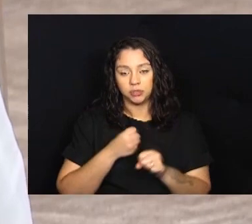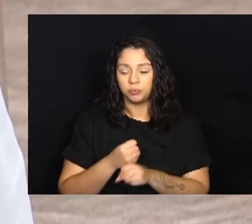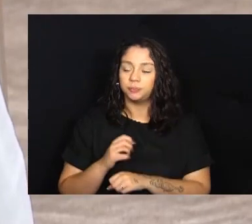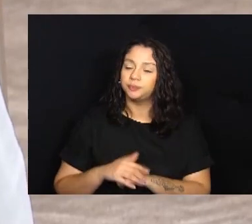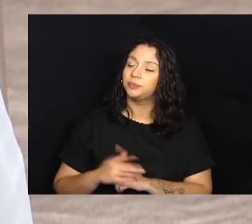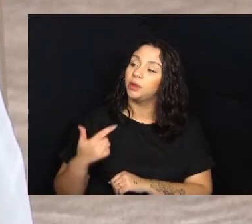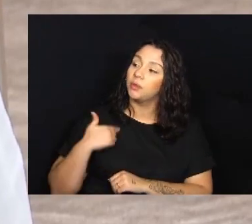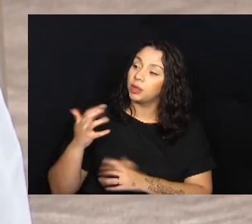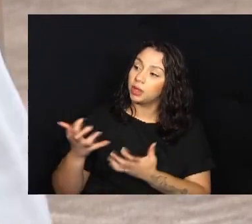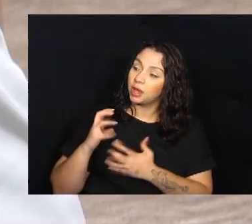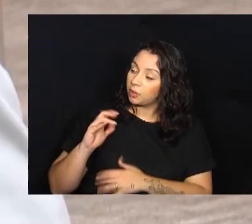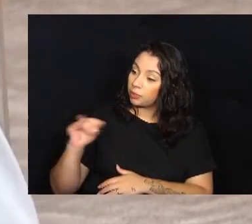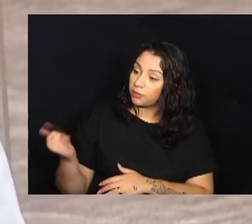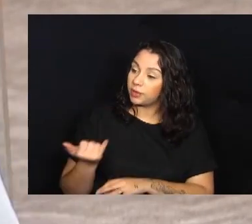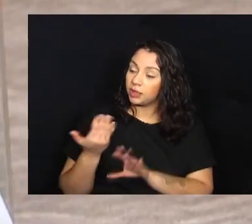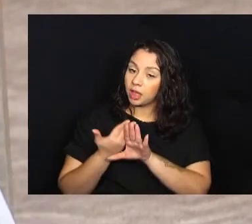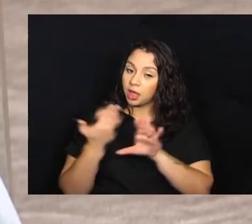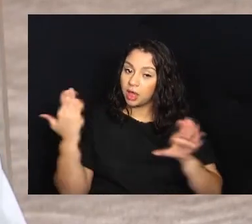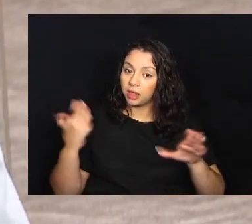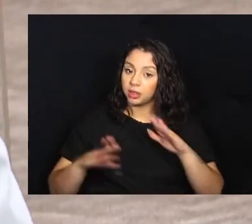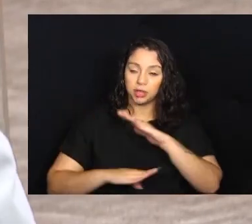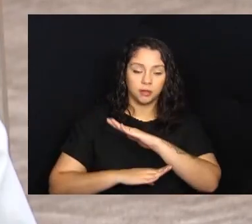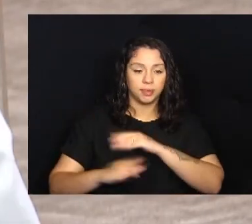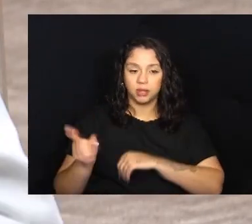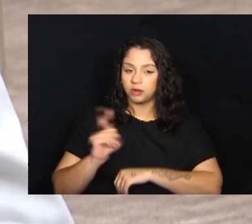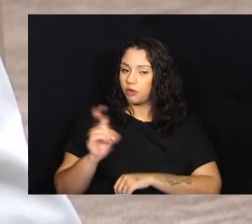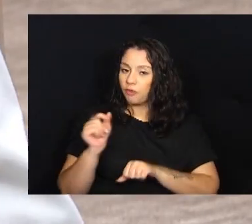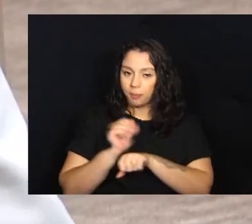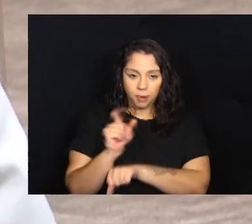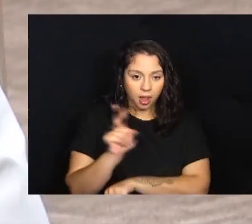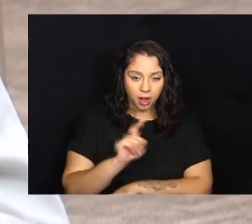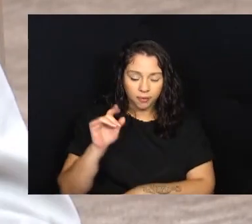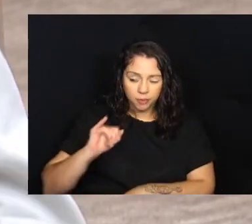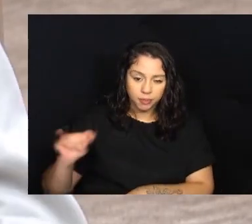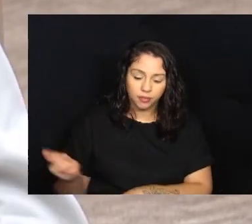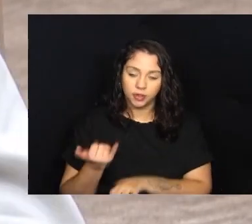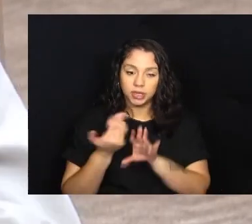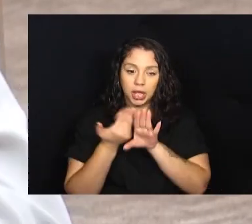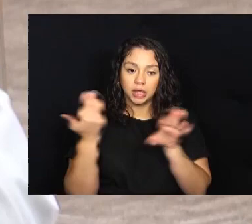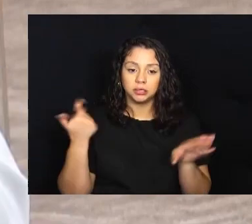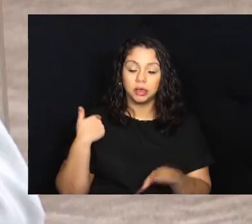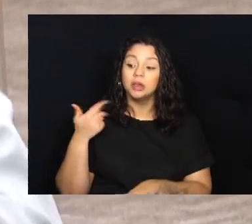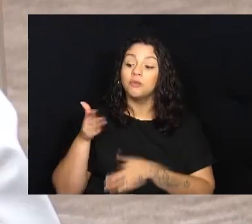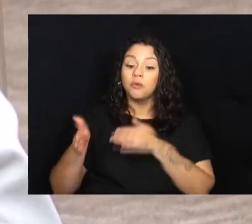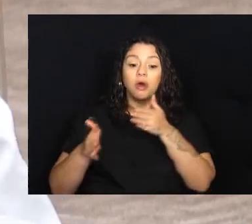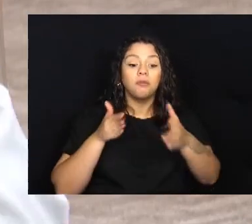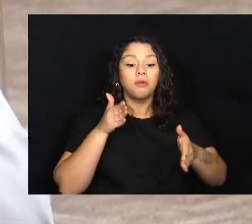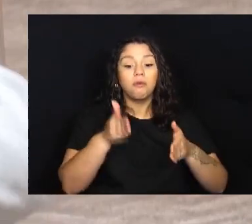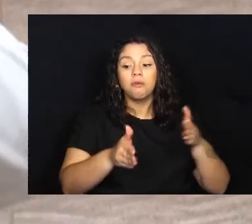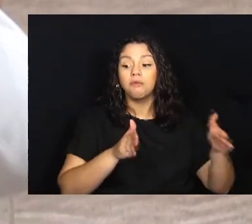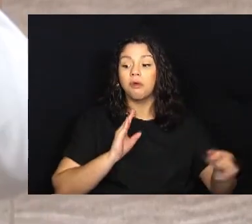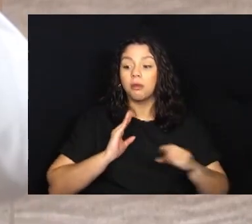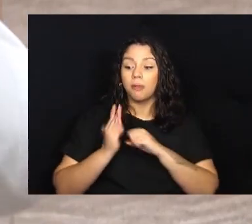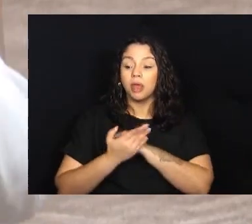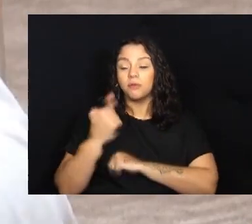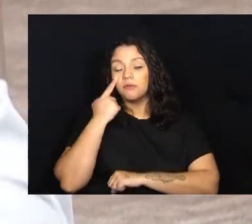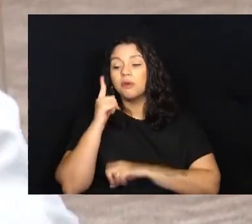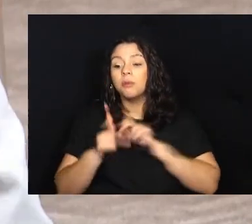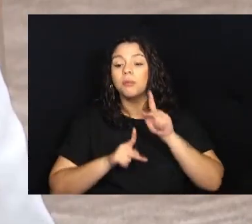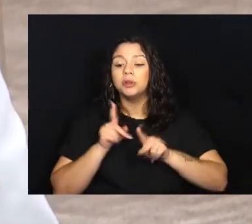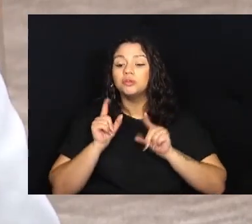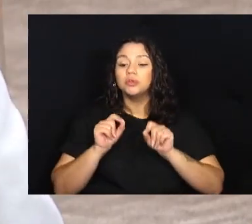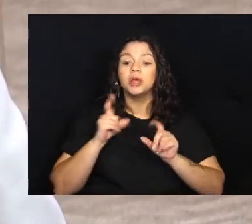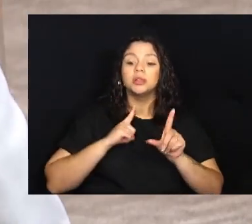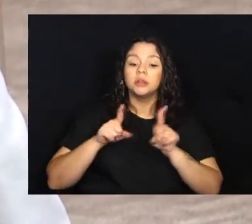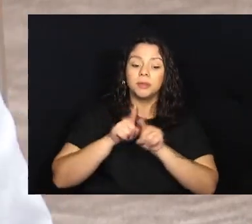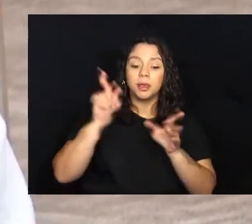segundo semestre deste ano. Eu quero aproveitar o recesso da Câmara, eu não vou parar de trabalhar, eu vou aproveitar o recesso e vou para os bairros,